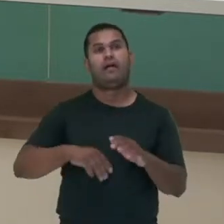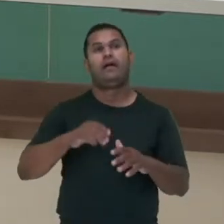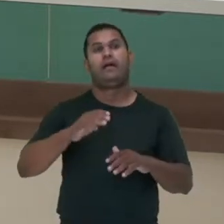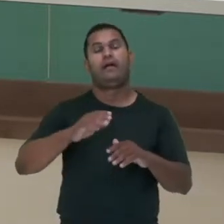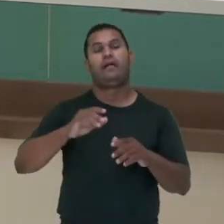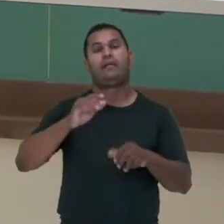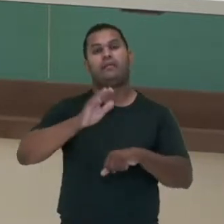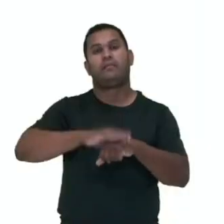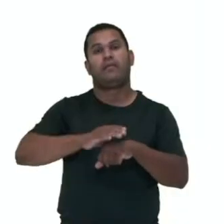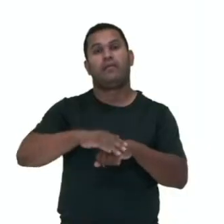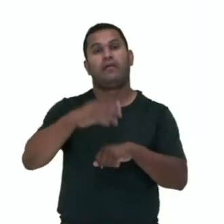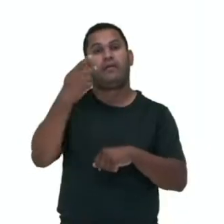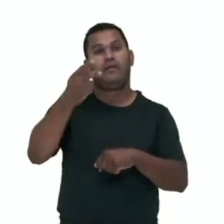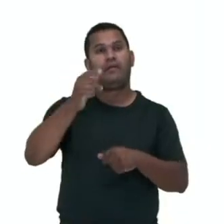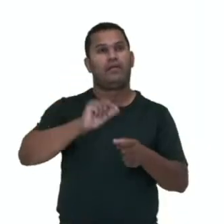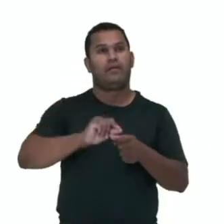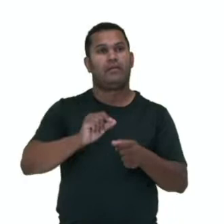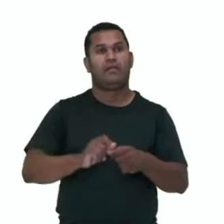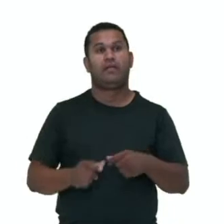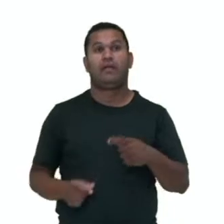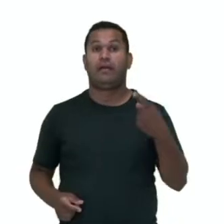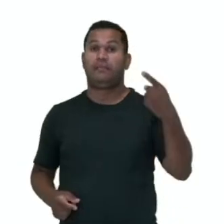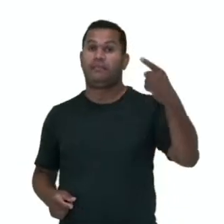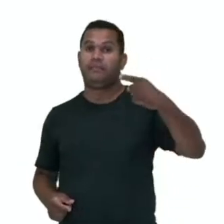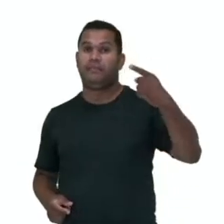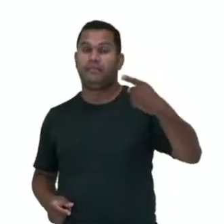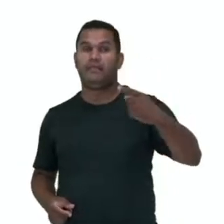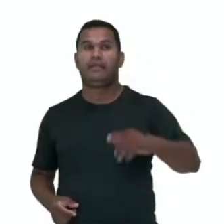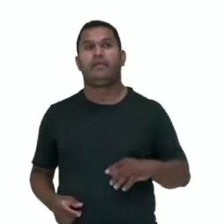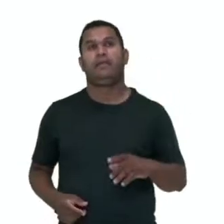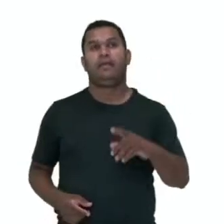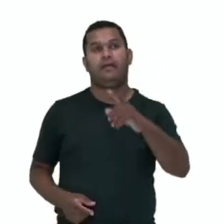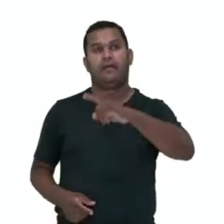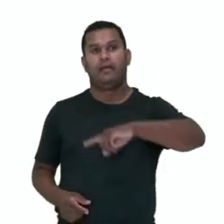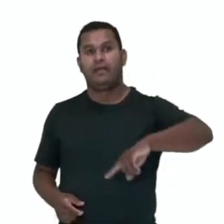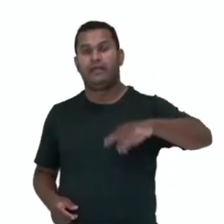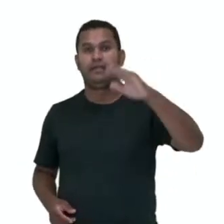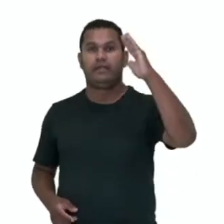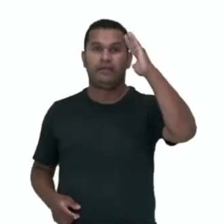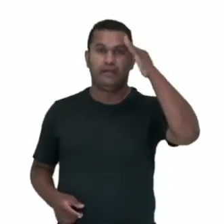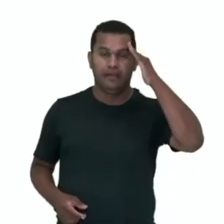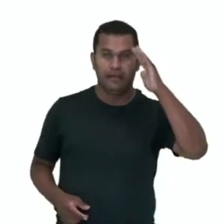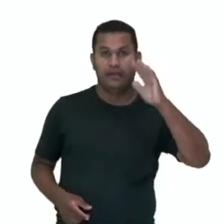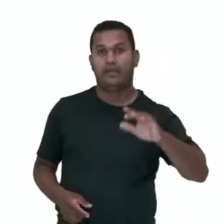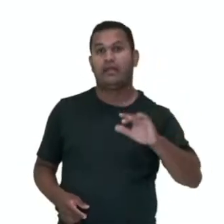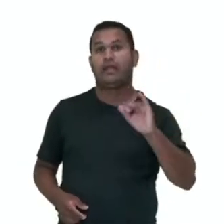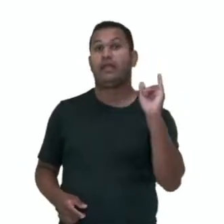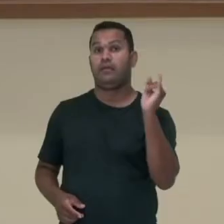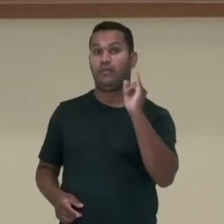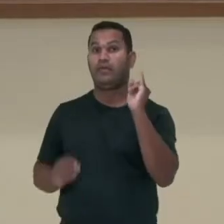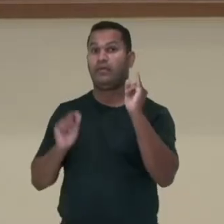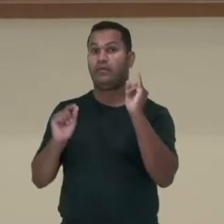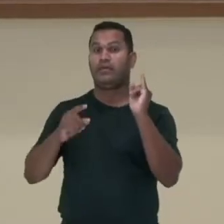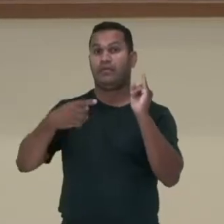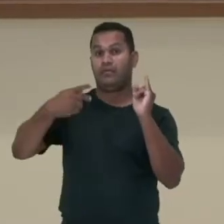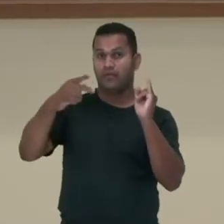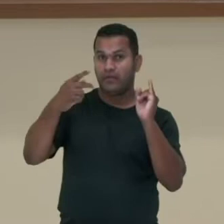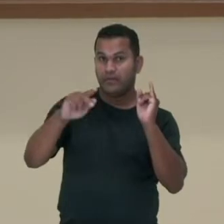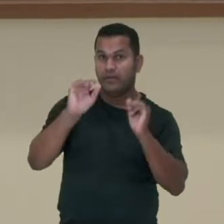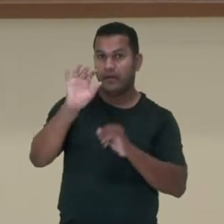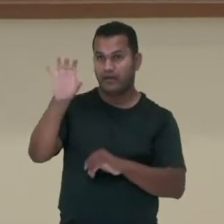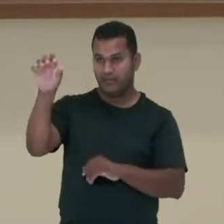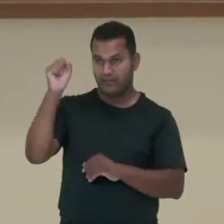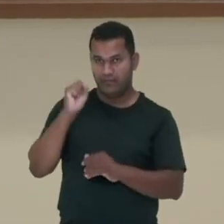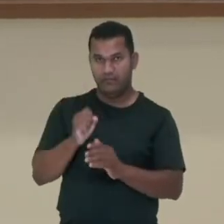dessa atividade, tá? Para compreender os conceitos em genética, vamos construir um dicionário, isso é importante. Você ter um dicionário no cantinho